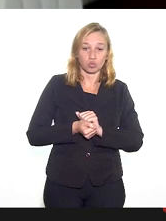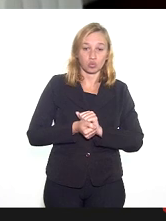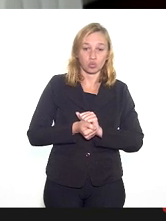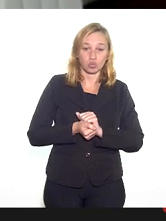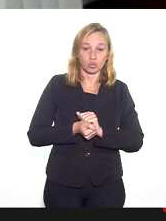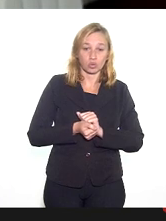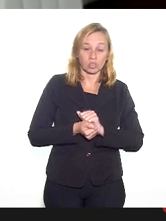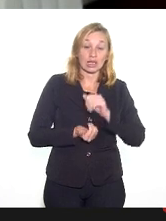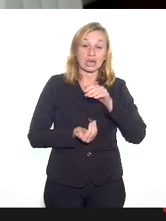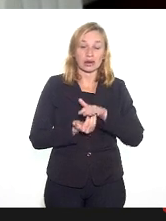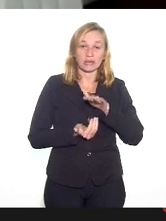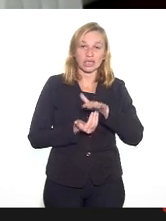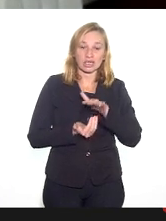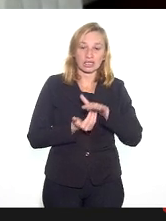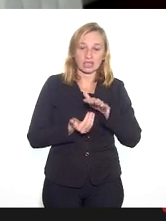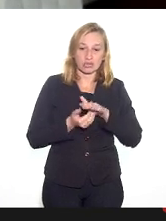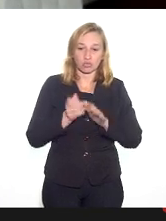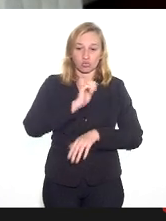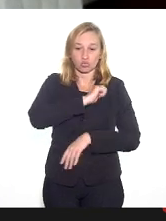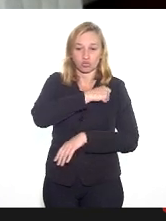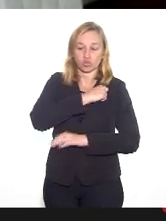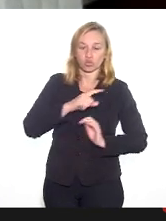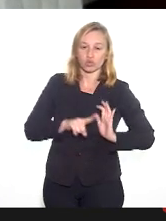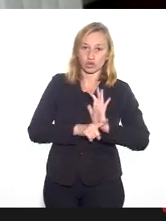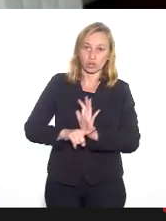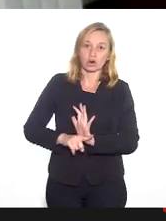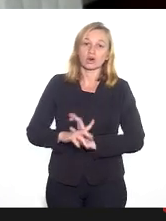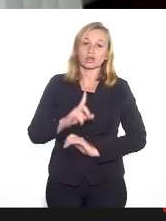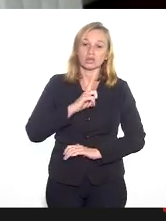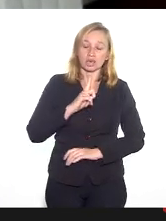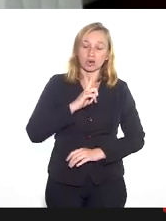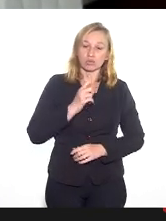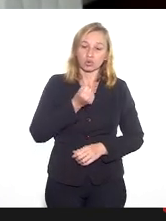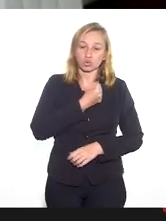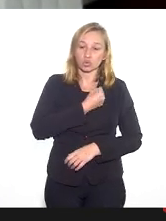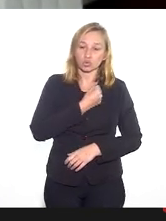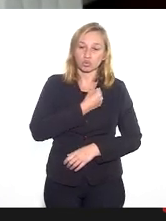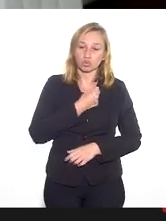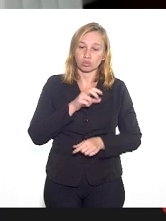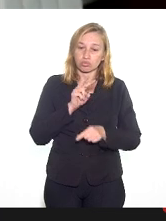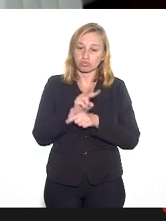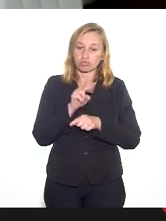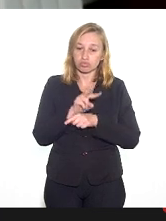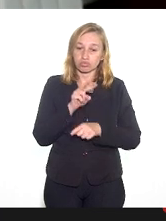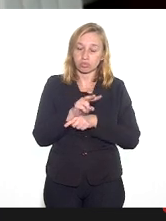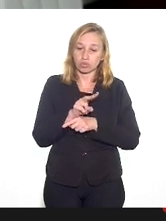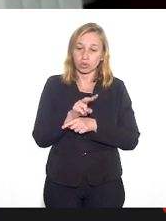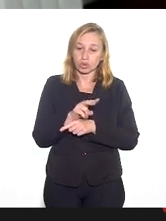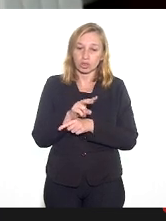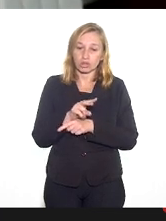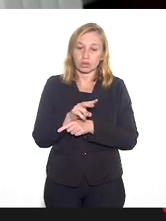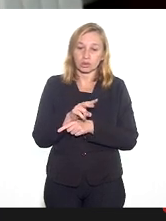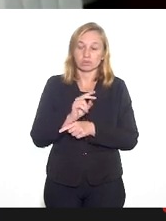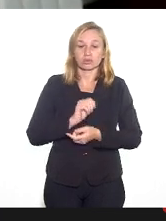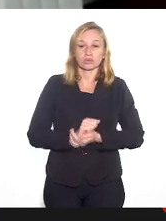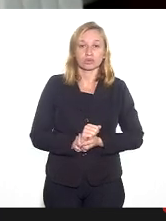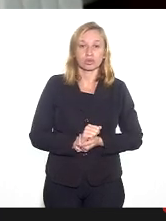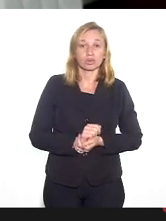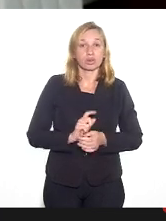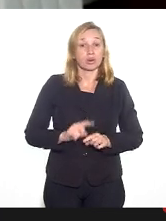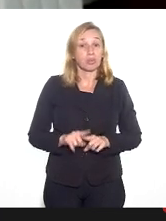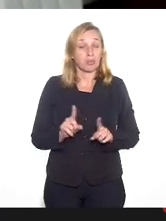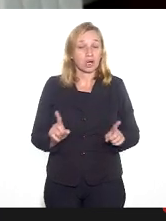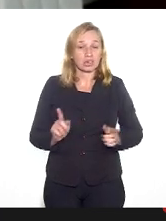nas limitações do regime de recuperação fiscal. Nós temos um núcleo de monitoramento do regime,